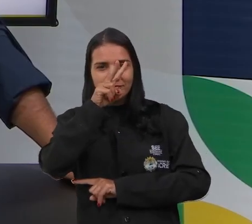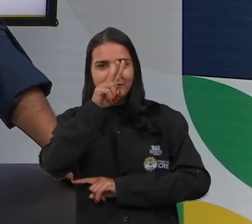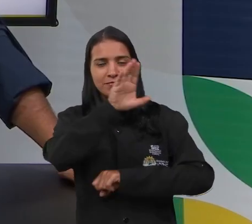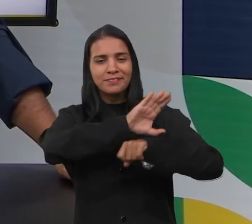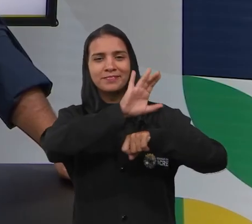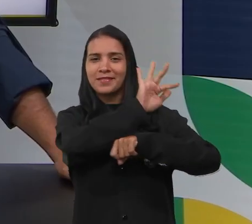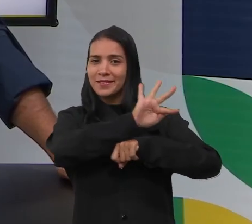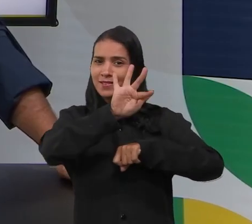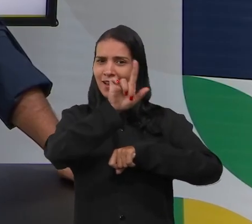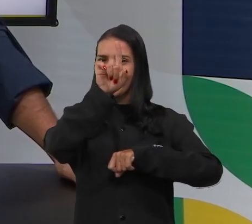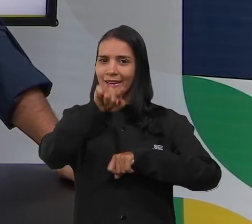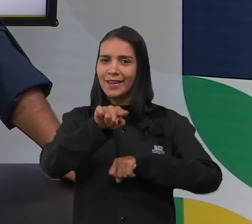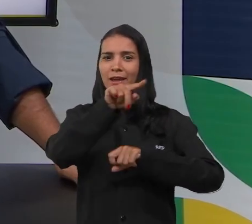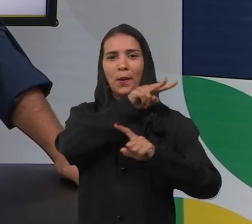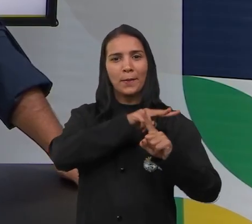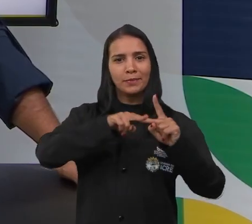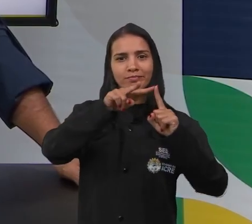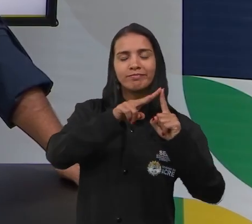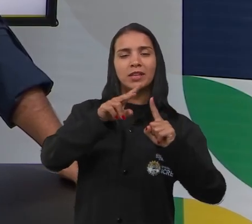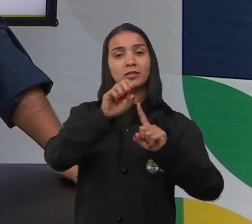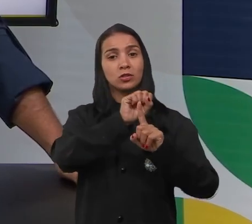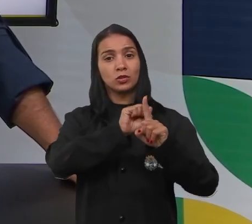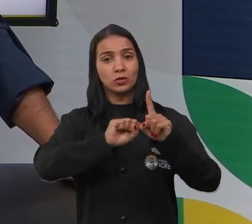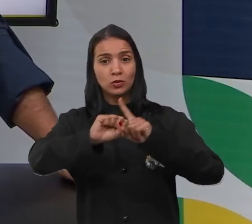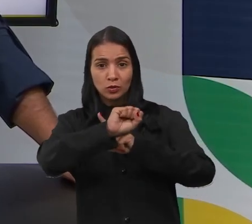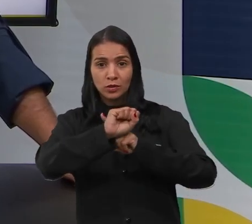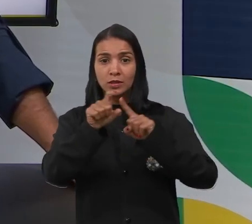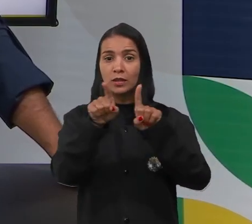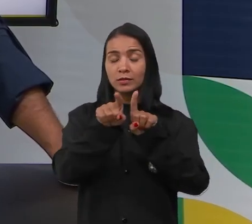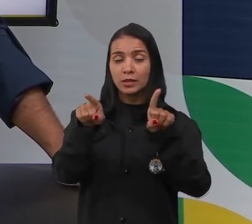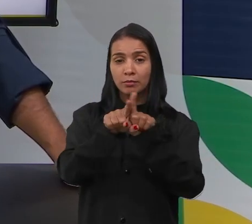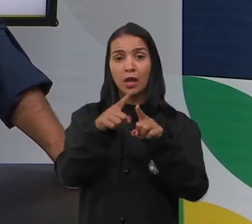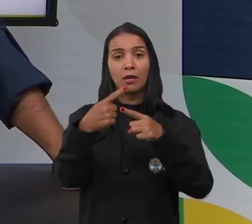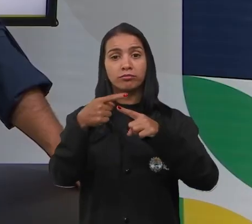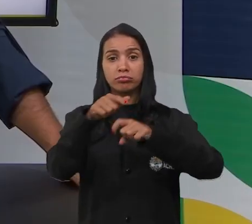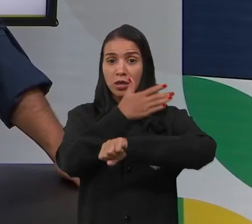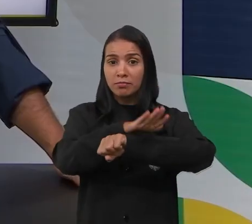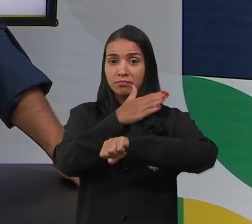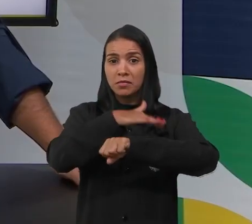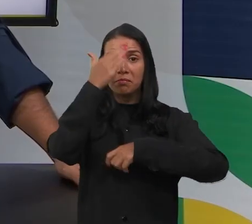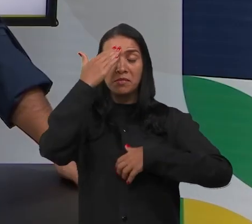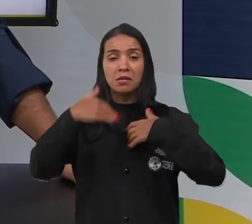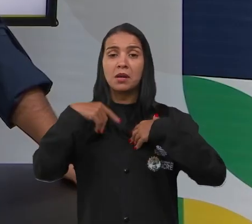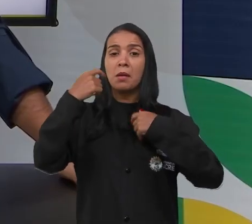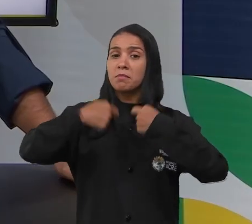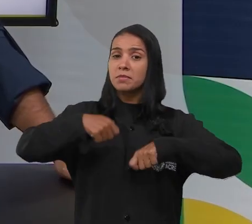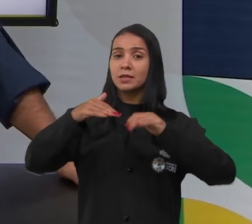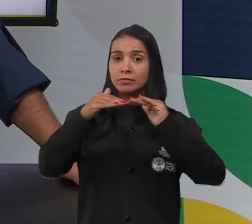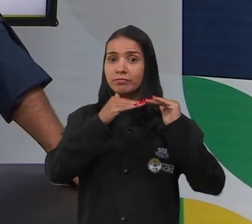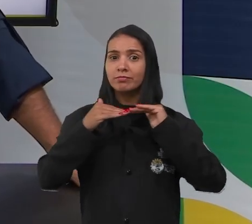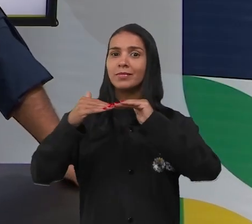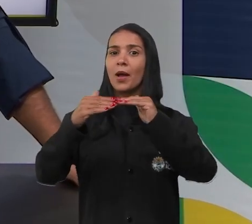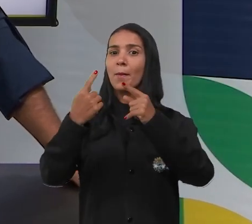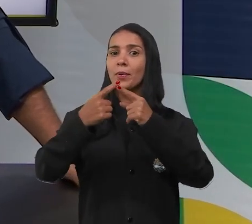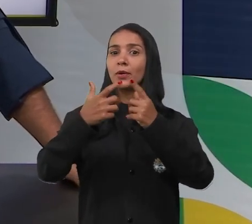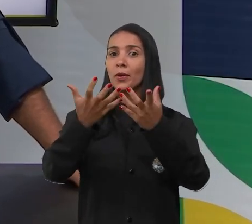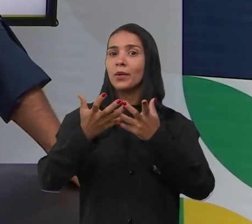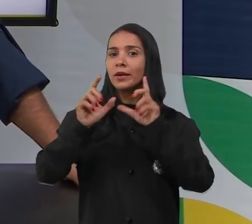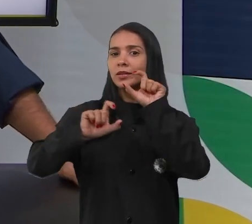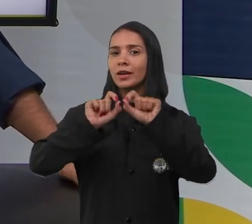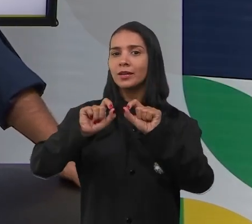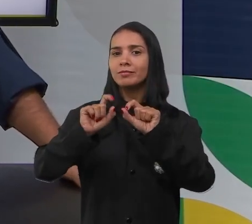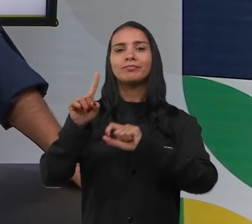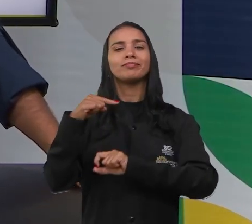gente mencionou, um direito à atividade física igualitário, porque eu quero a